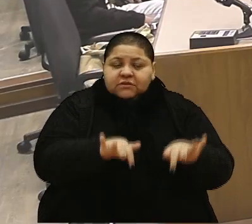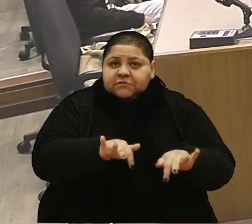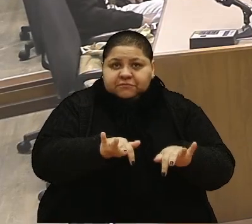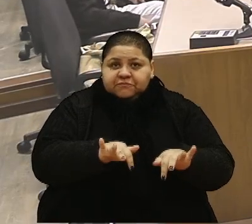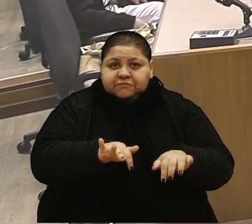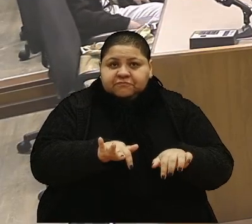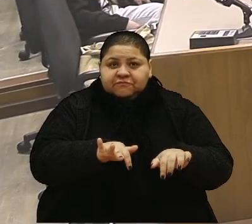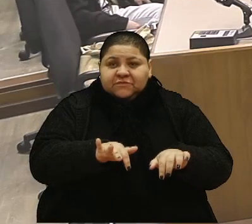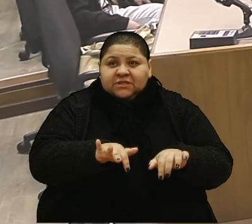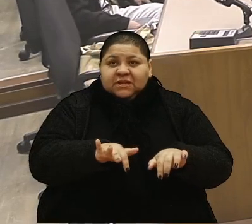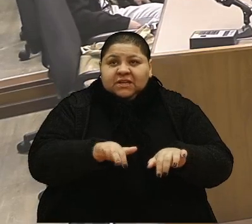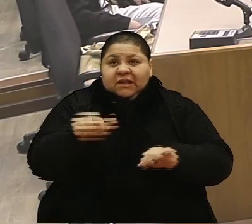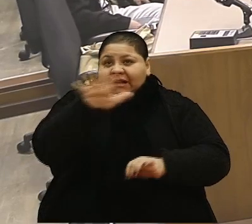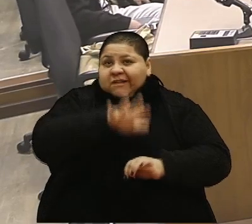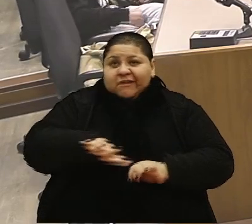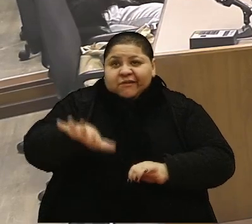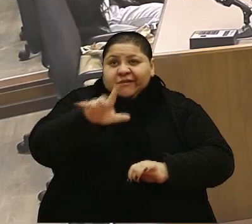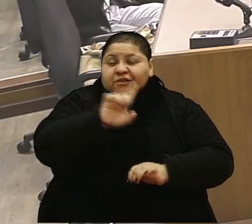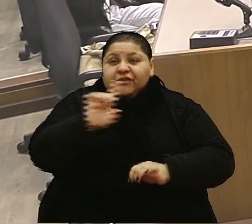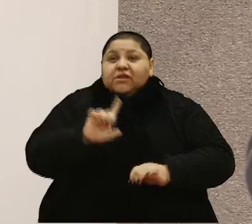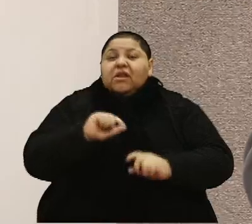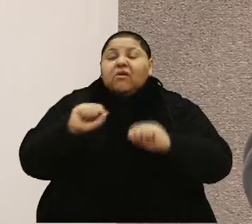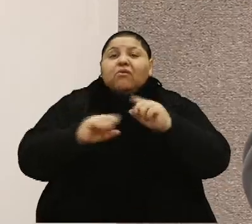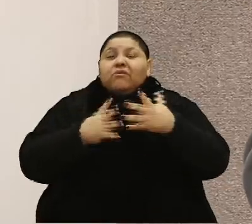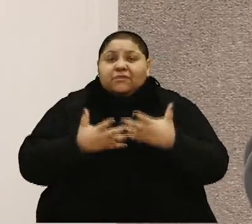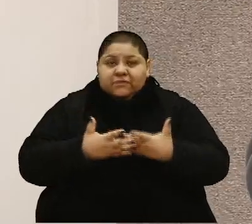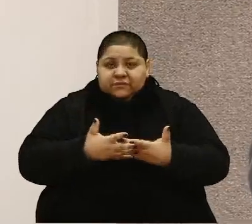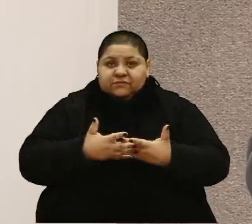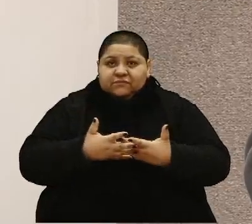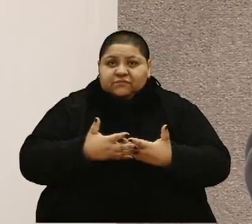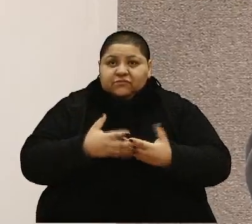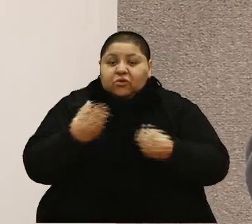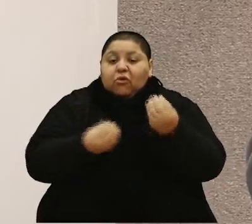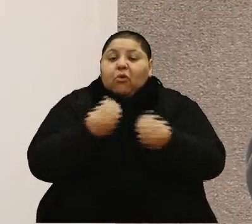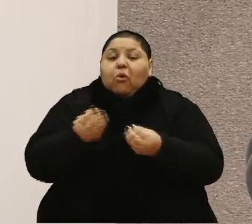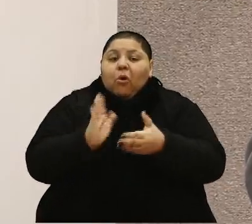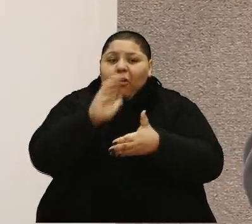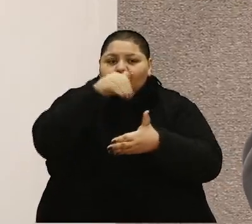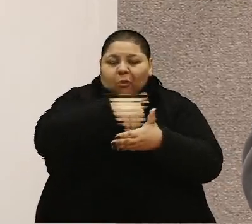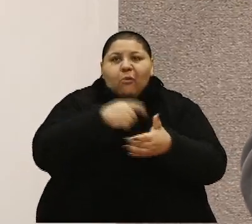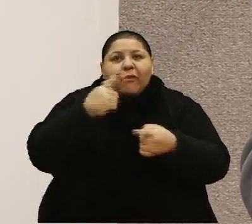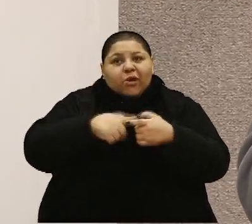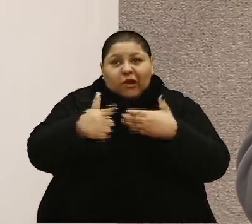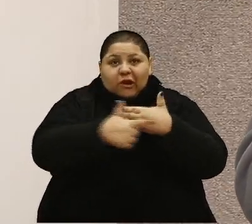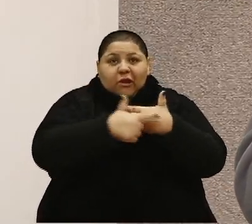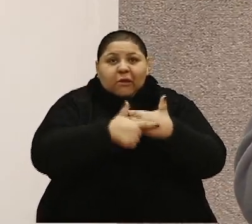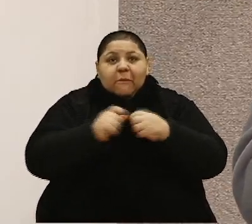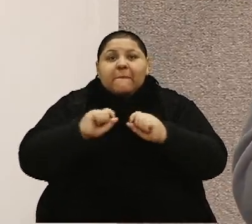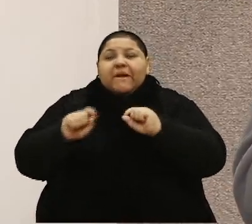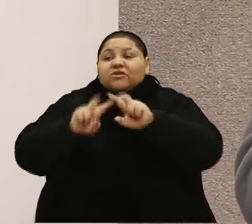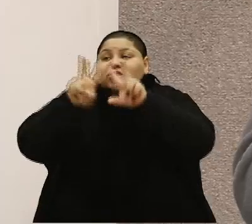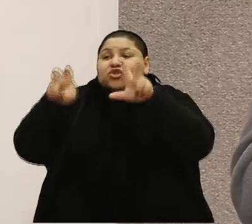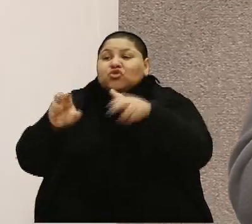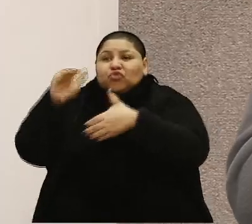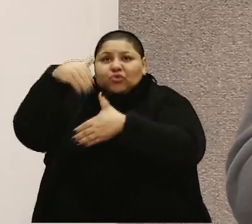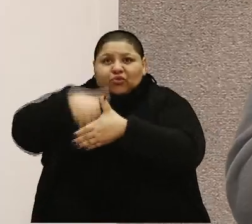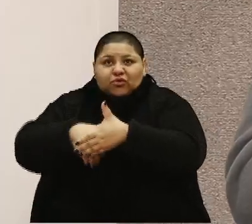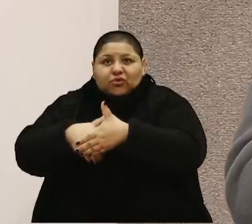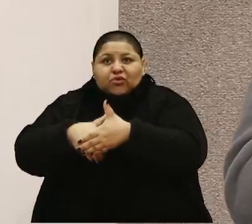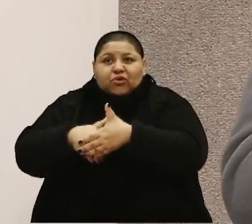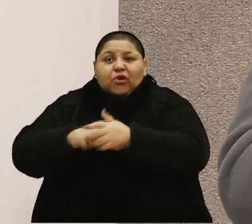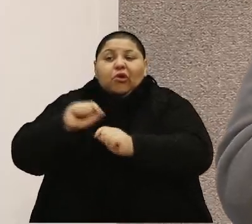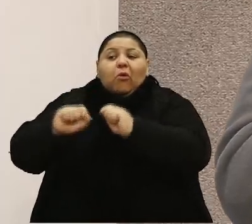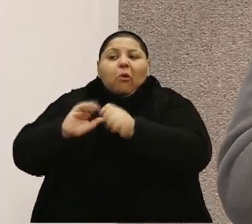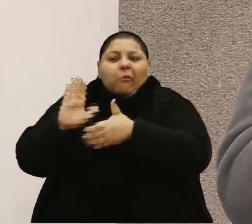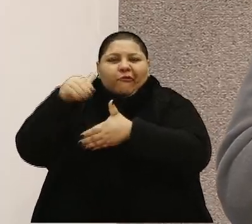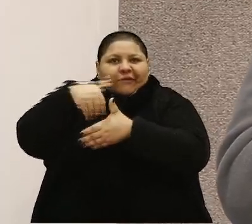acontece a banalização, não necessariamente de como nós estamos votando, porque é a nossa competência, mas do que estamos votando, em que condições está se dando o